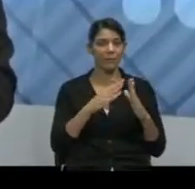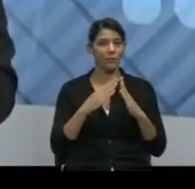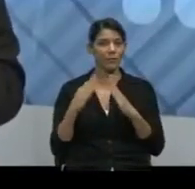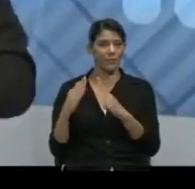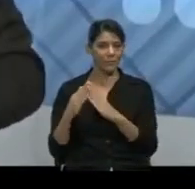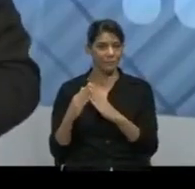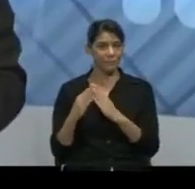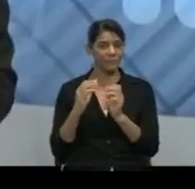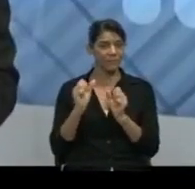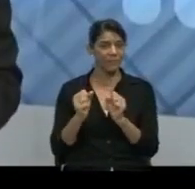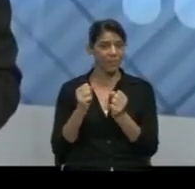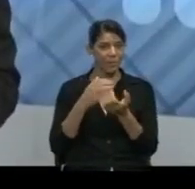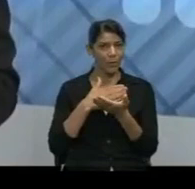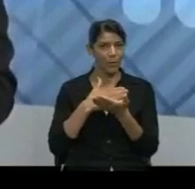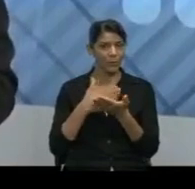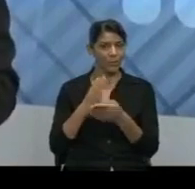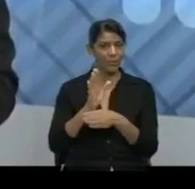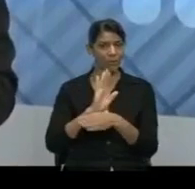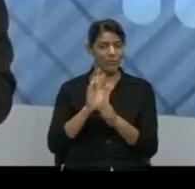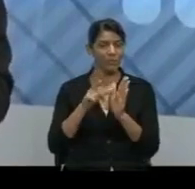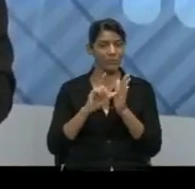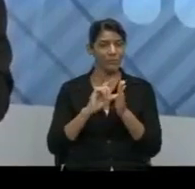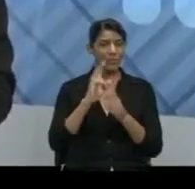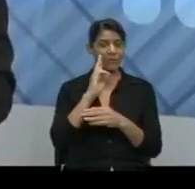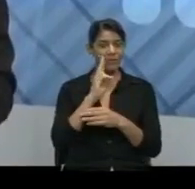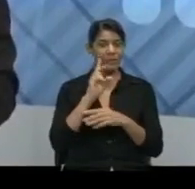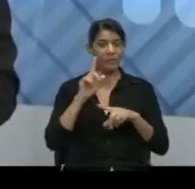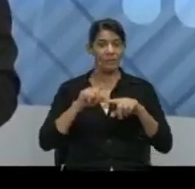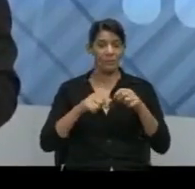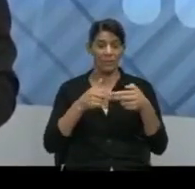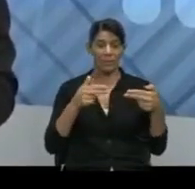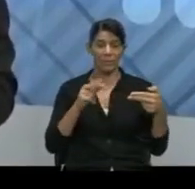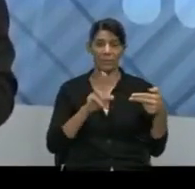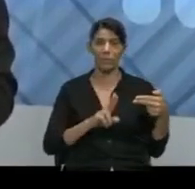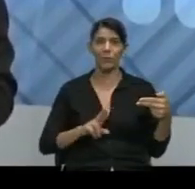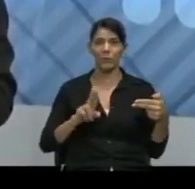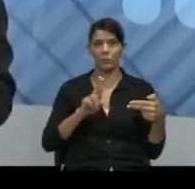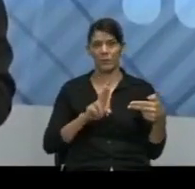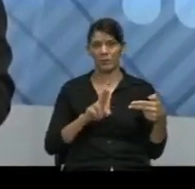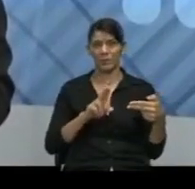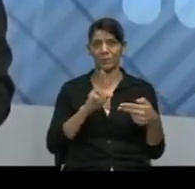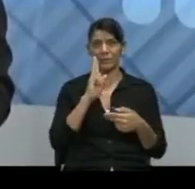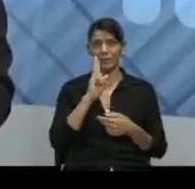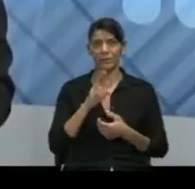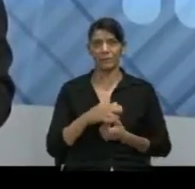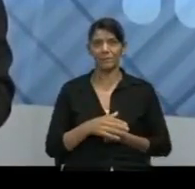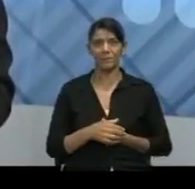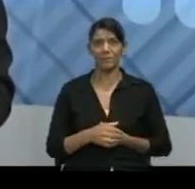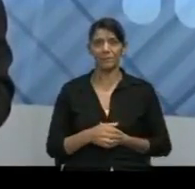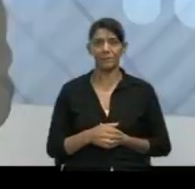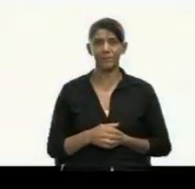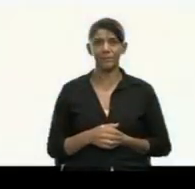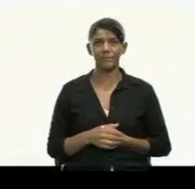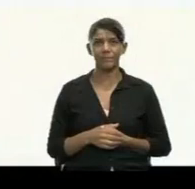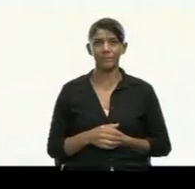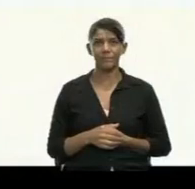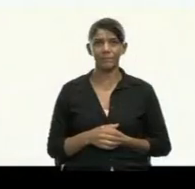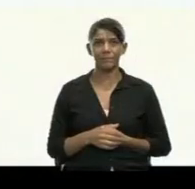Então, se a gente puder começar o vídeo desde o começo, a gente vê os equipamentos que foram utilizados. Vamos lá?